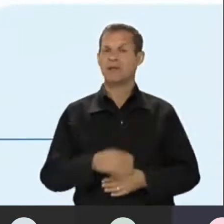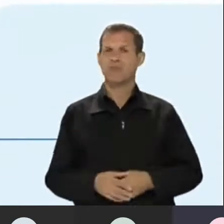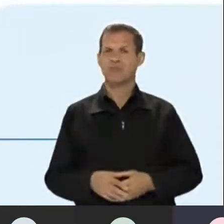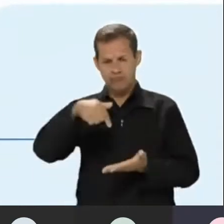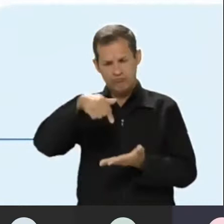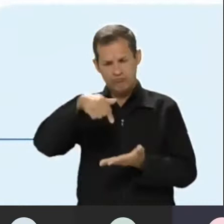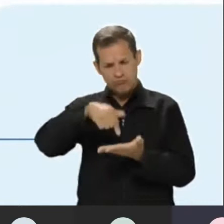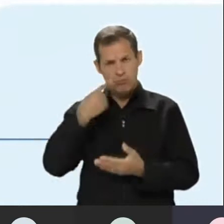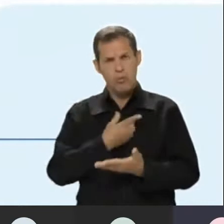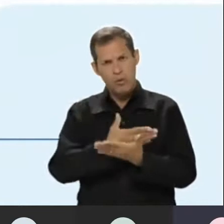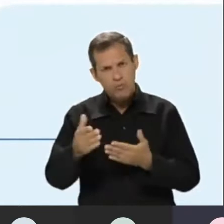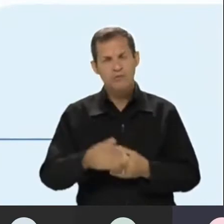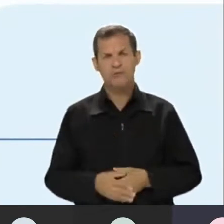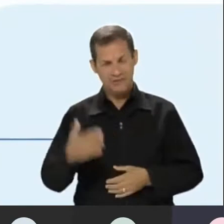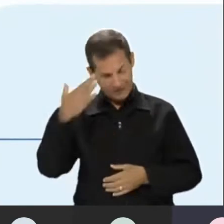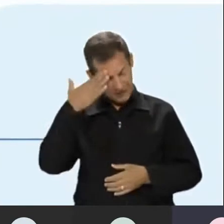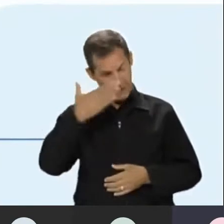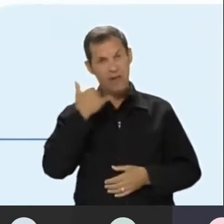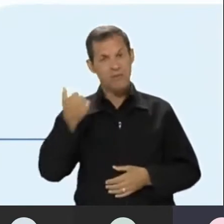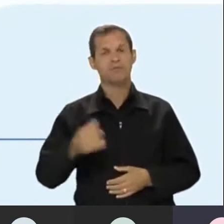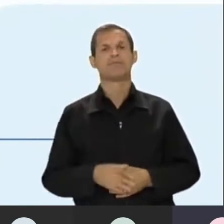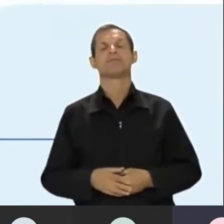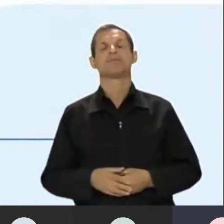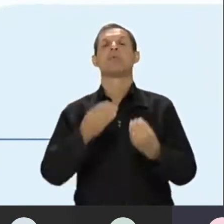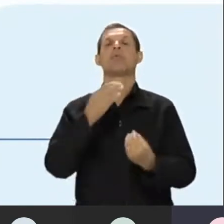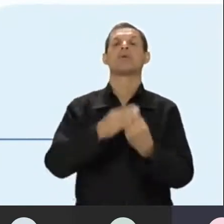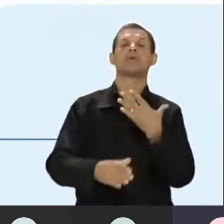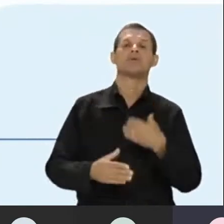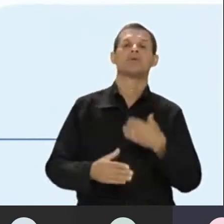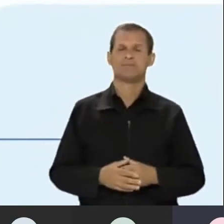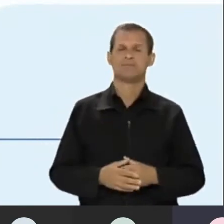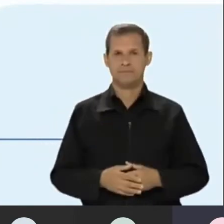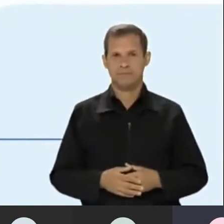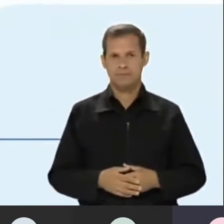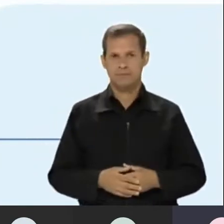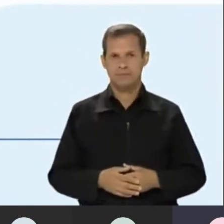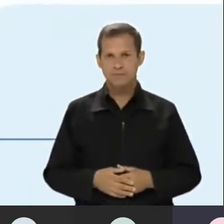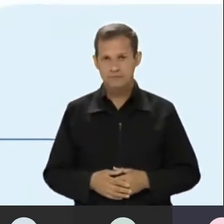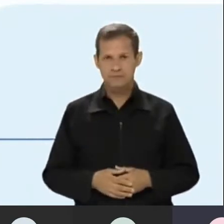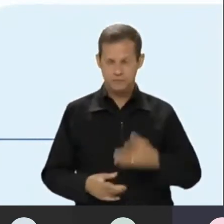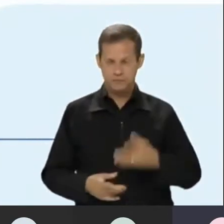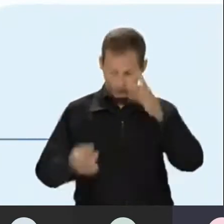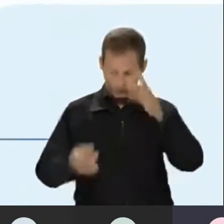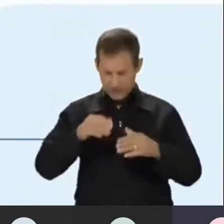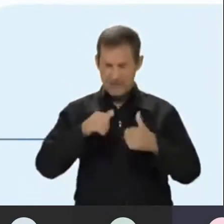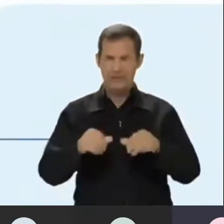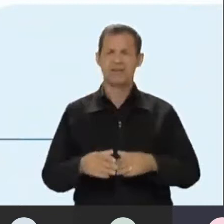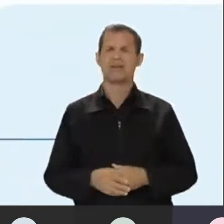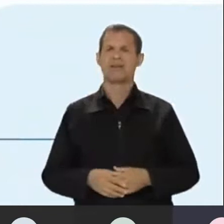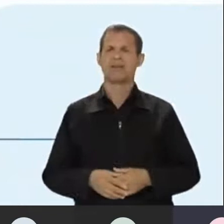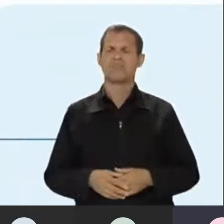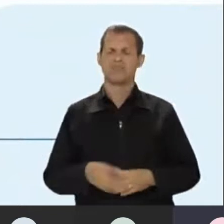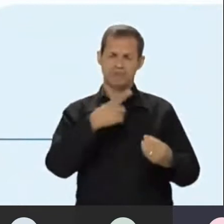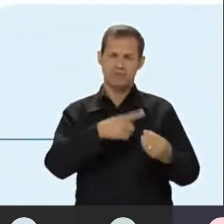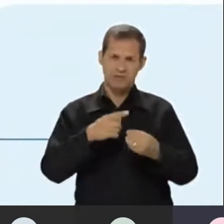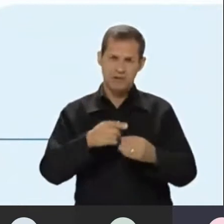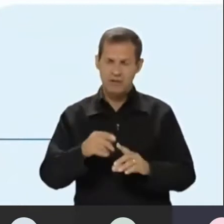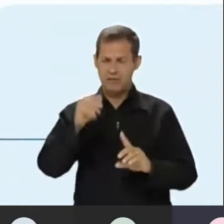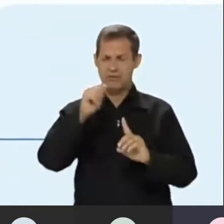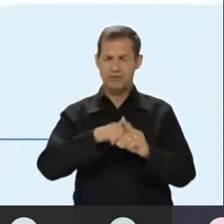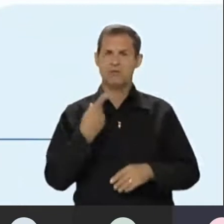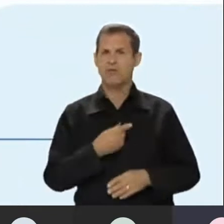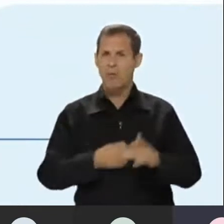colocar alguns pontos aqui para a gente começar a entender um pouco da onde que vem, tá? Então, vamos imaginar que nessa cidade,